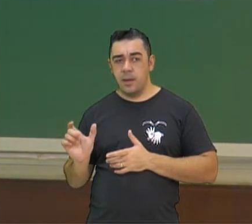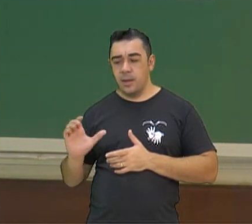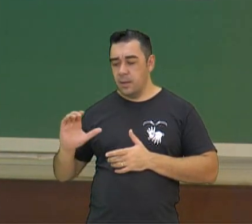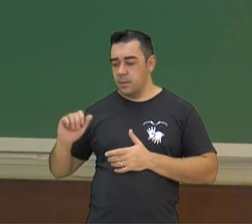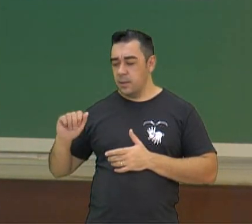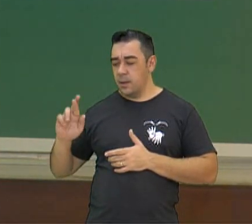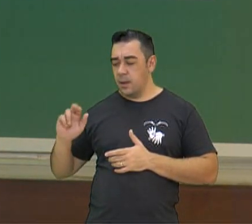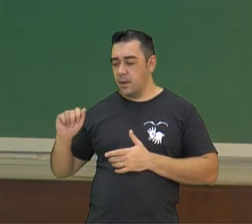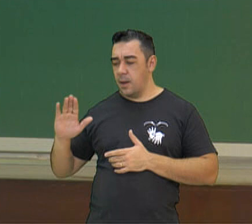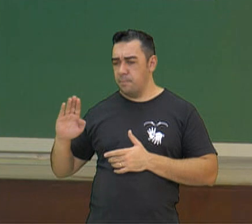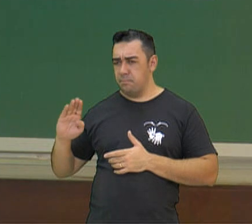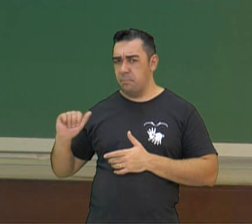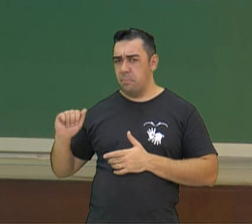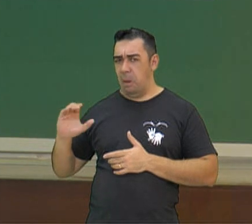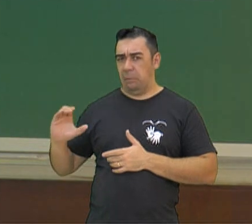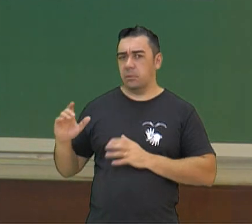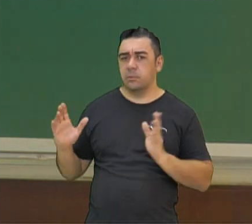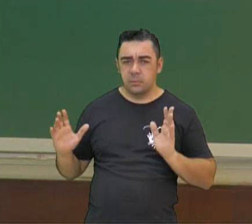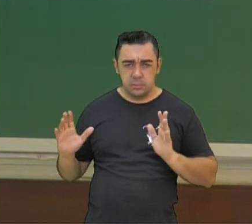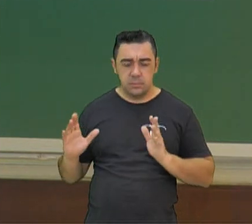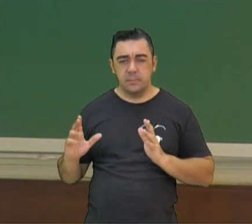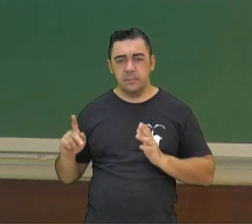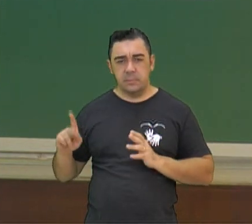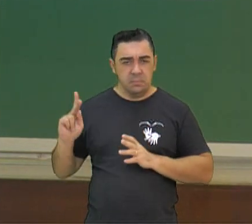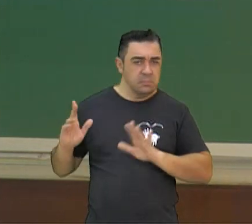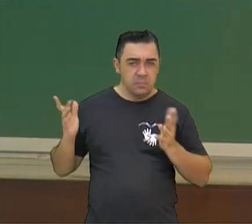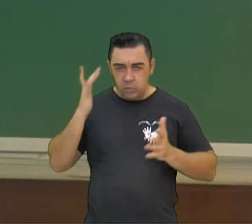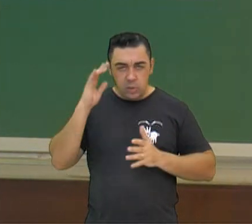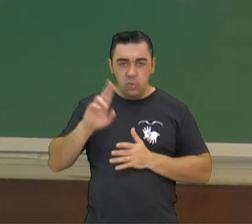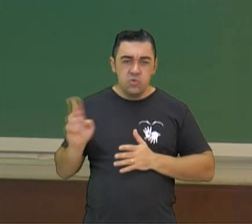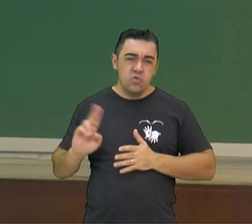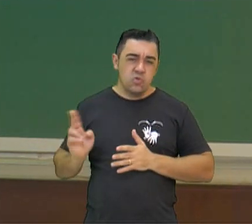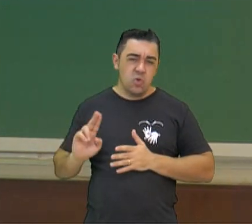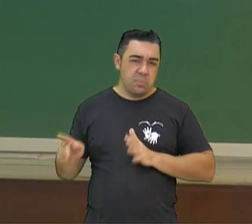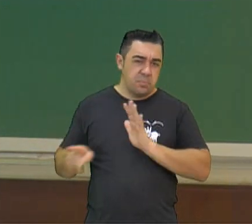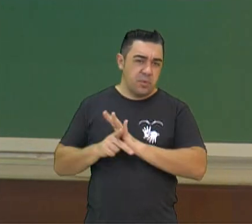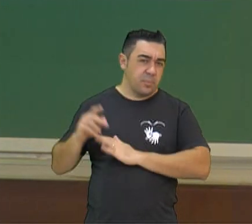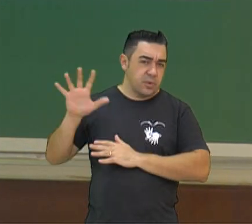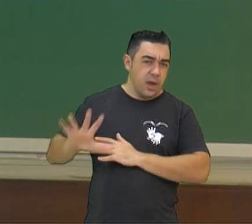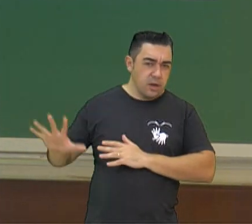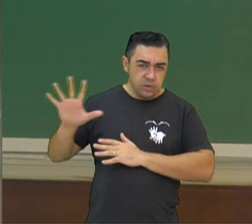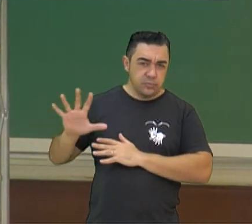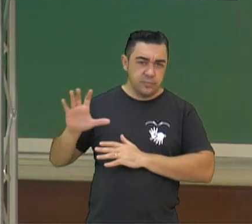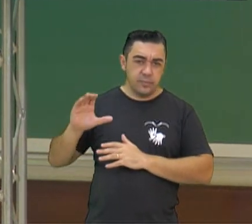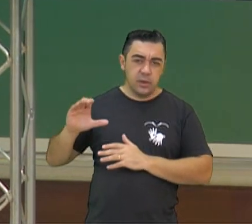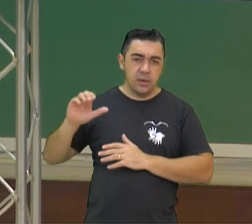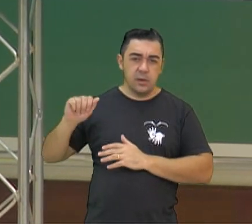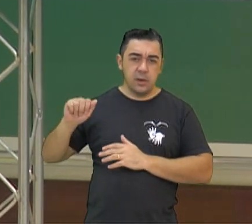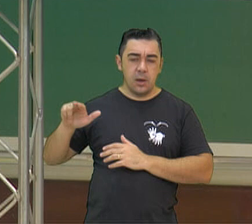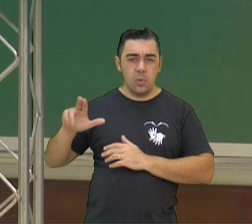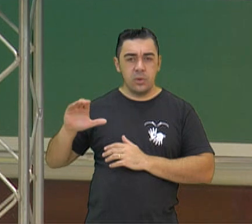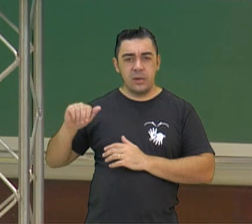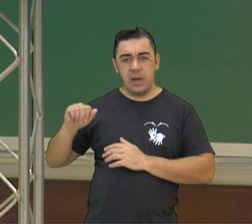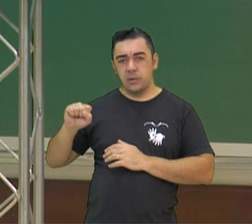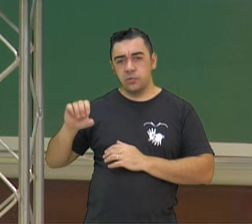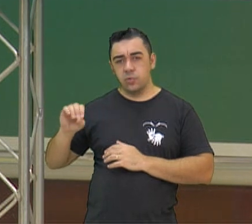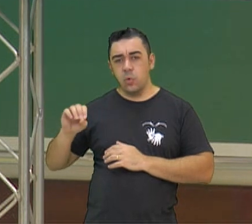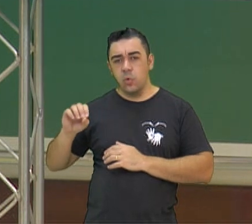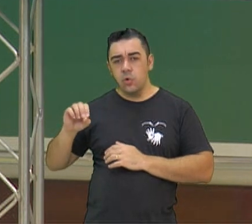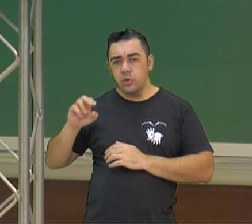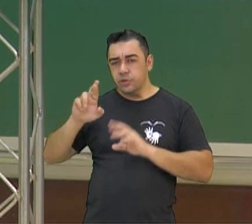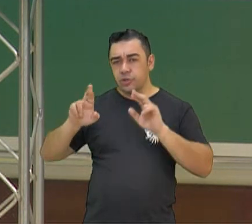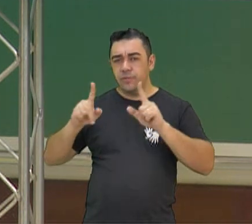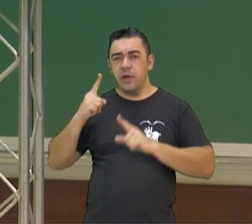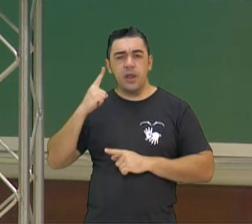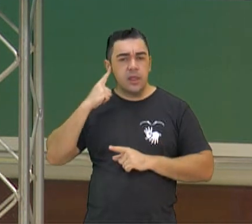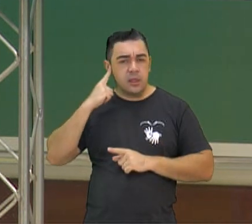Karabakh, não sei se é essa pronúncia também. Esses nomes que vêm da região caucasiana é uma sonoridade